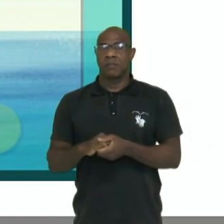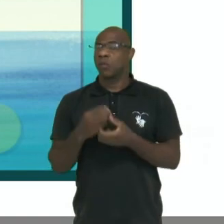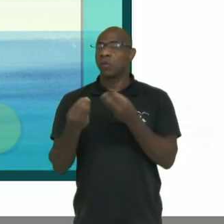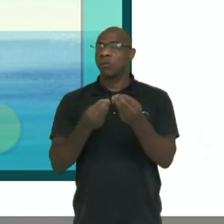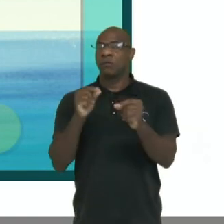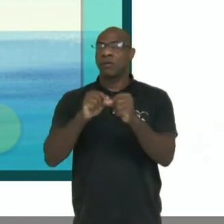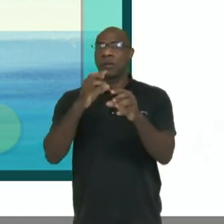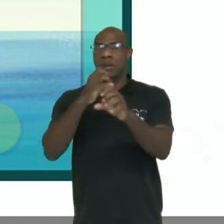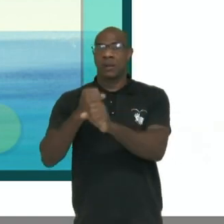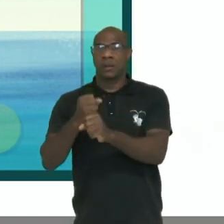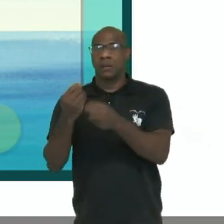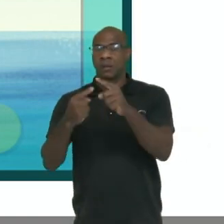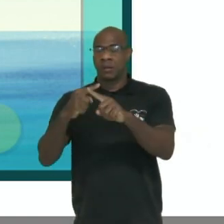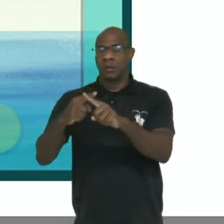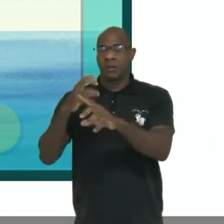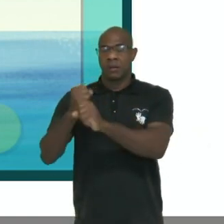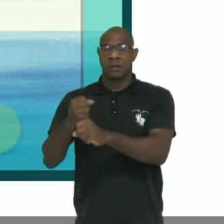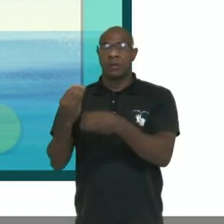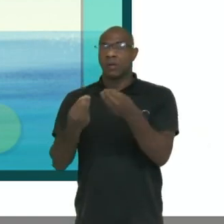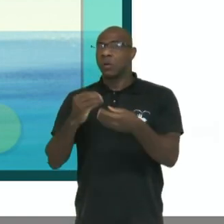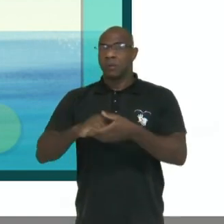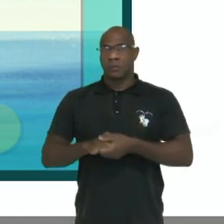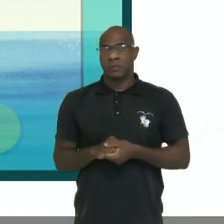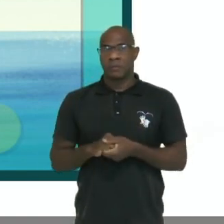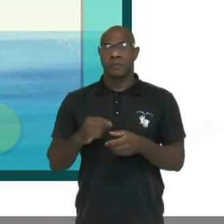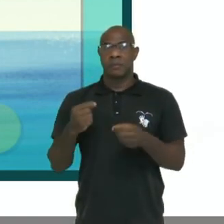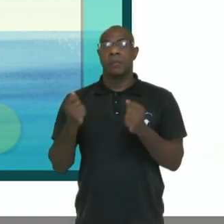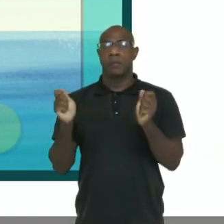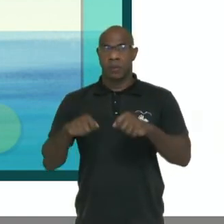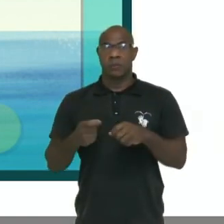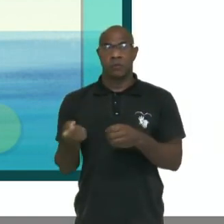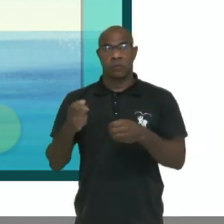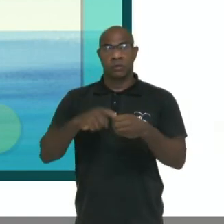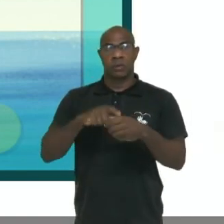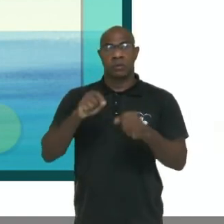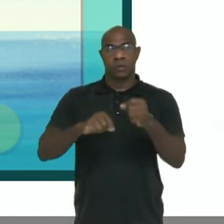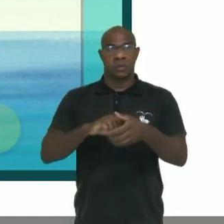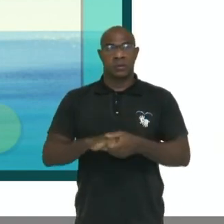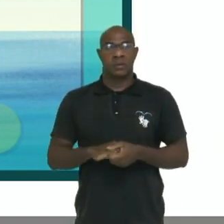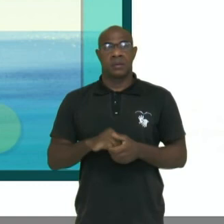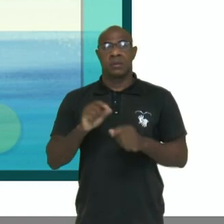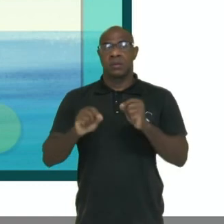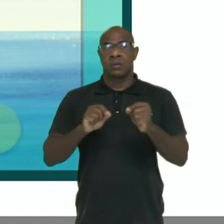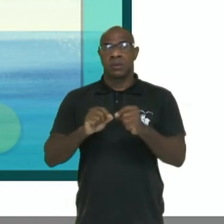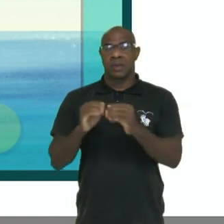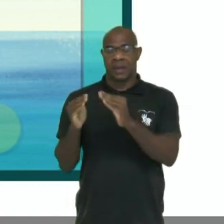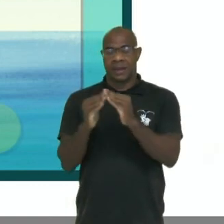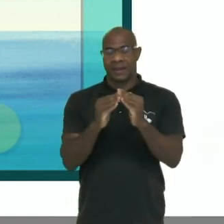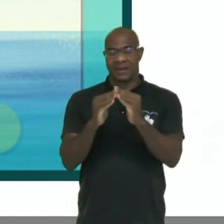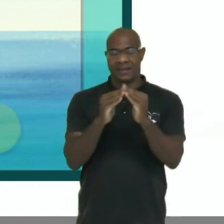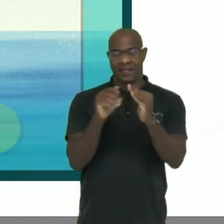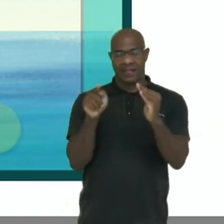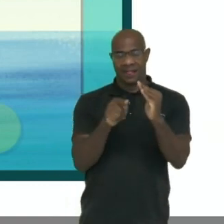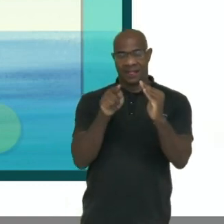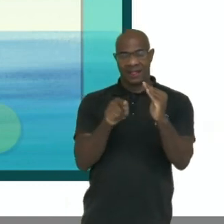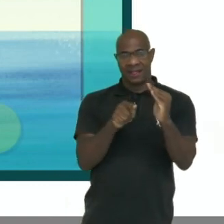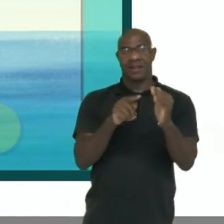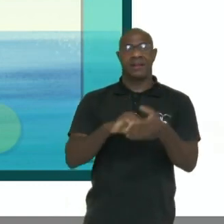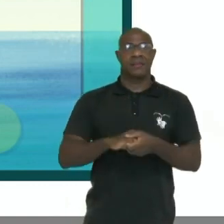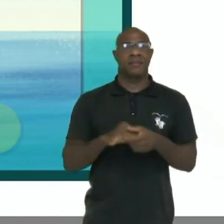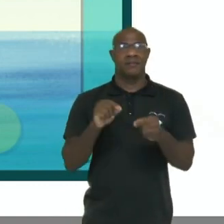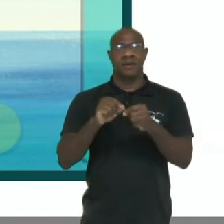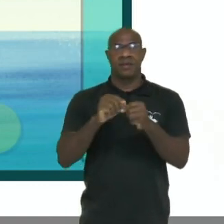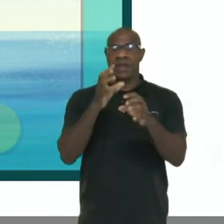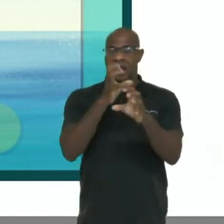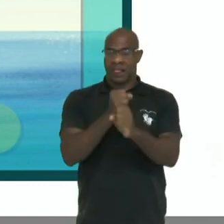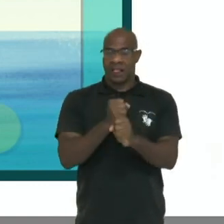fazer? Tá? Então, aqui, nesse caso, nós podemos voltar, né, 2 vezes ali a casinha para fazer essa continha,